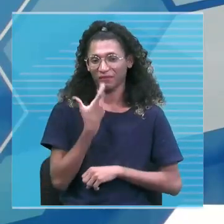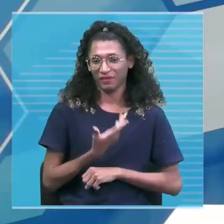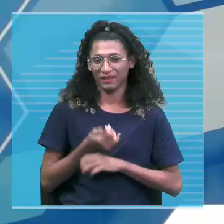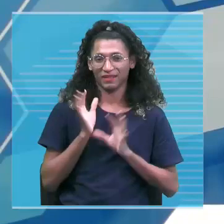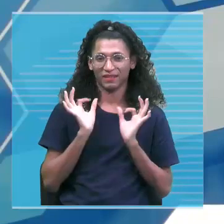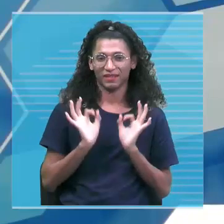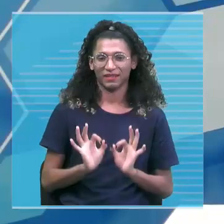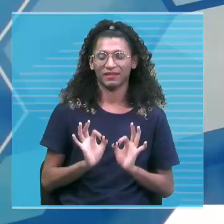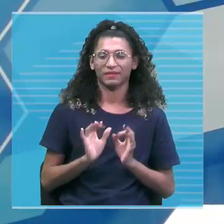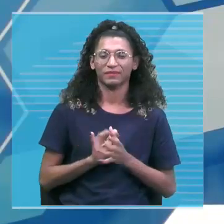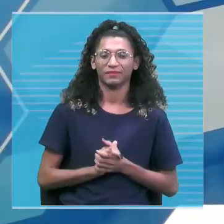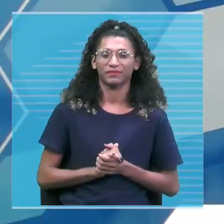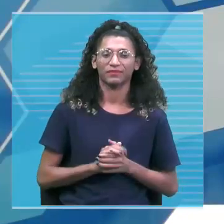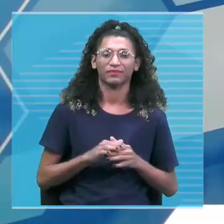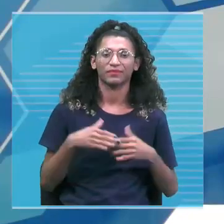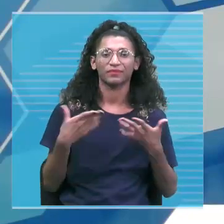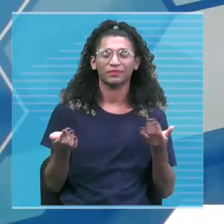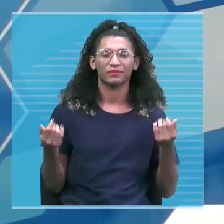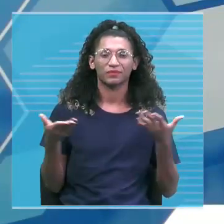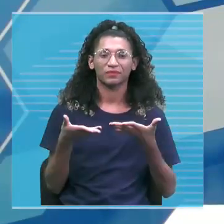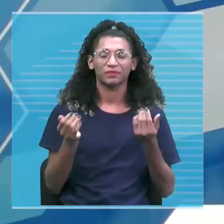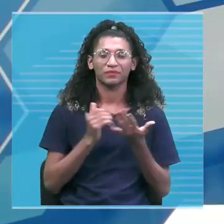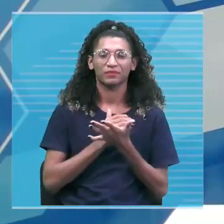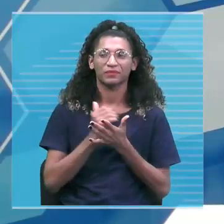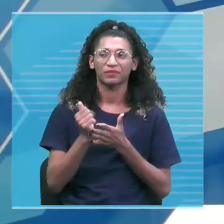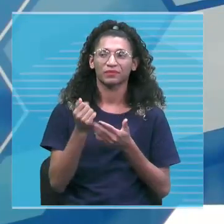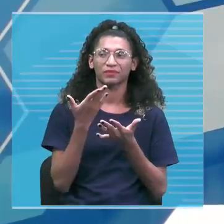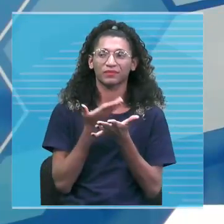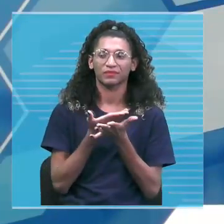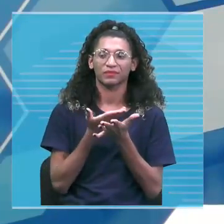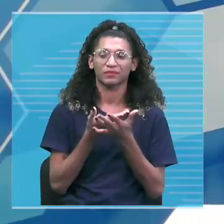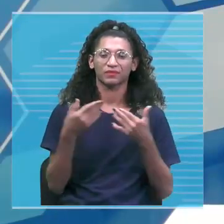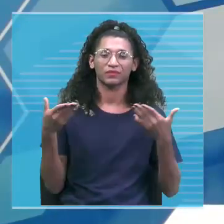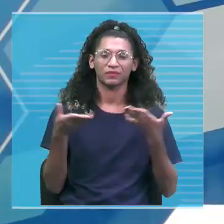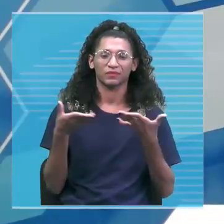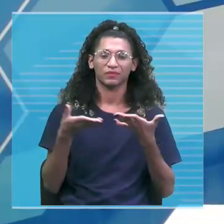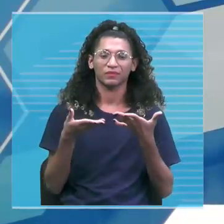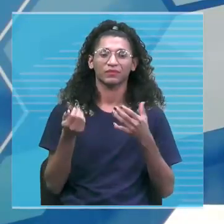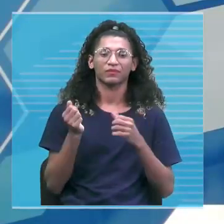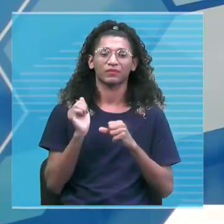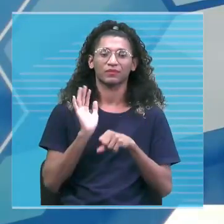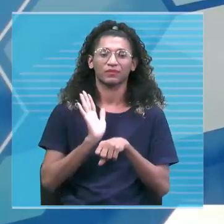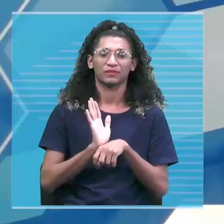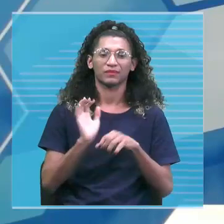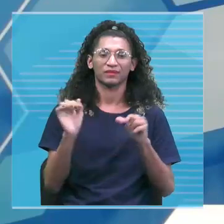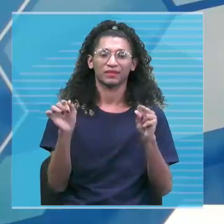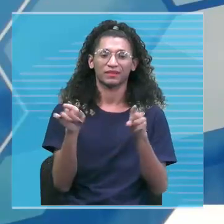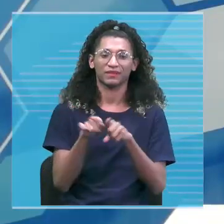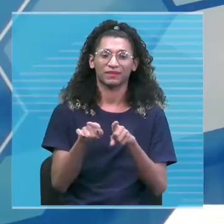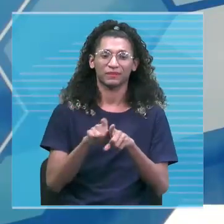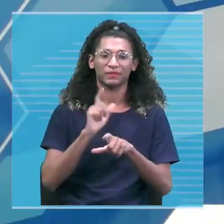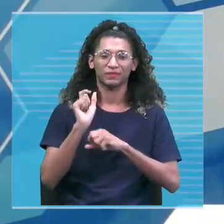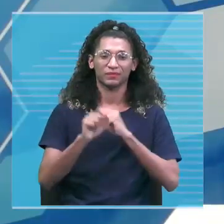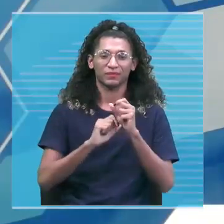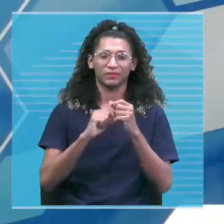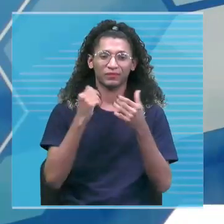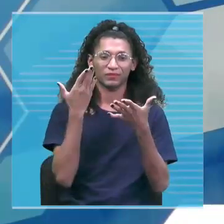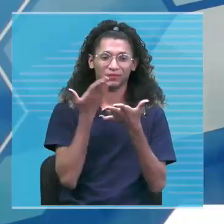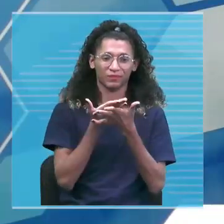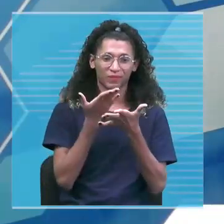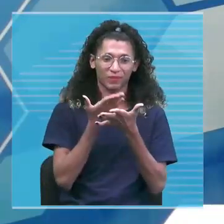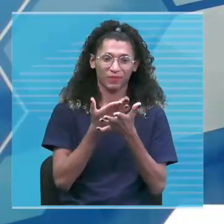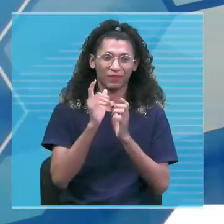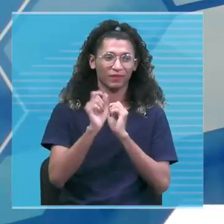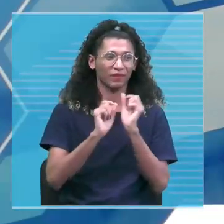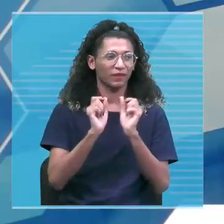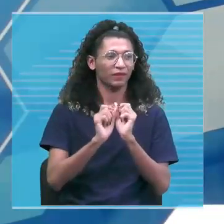aí Pois vamos começar a nossa aula de hoje da tarde e vamos trabalhar com